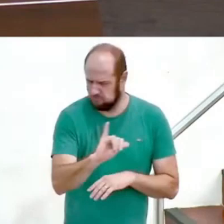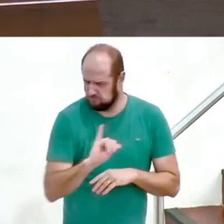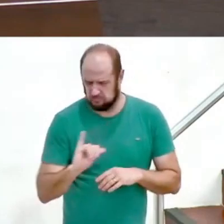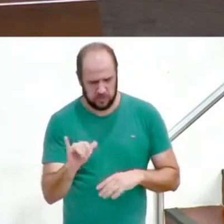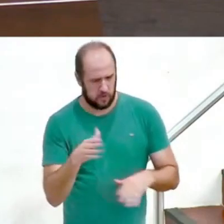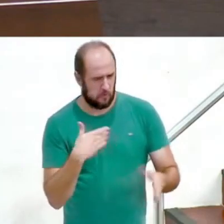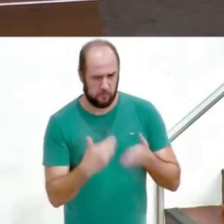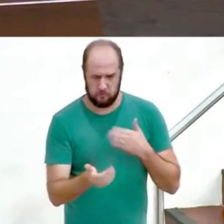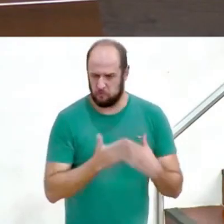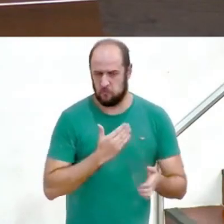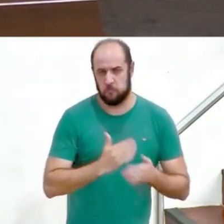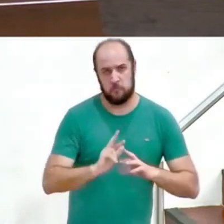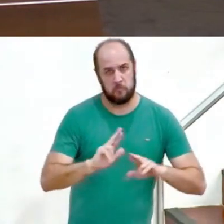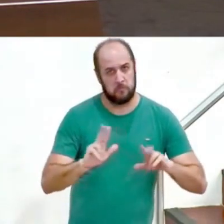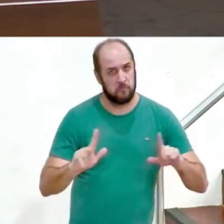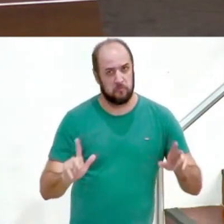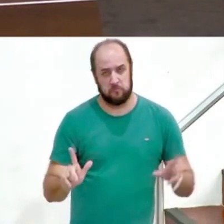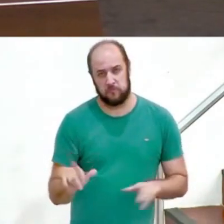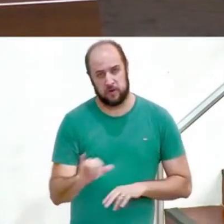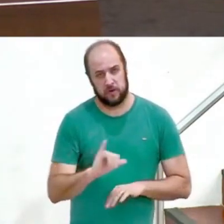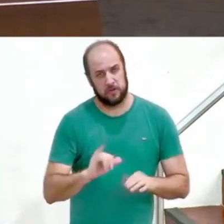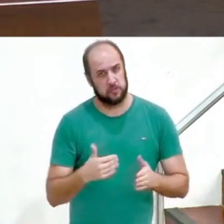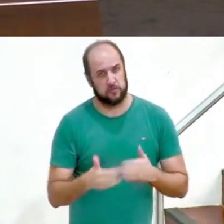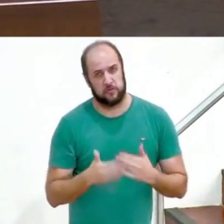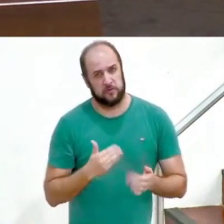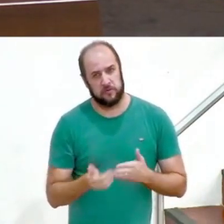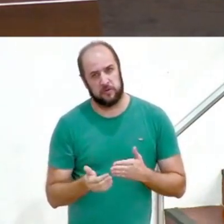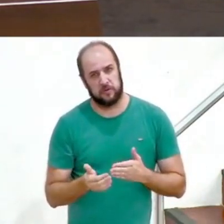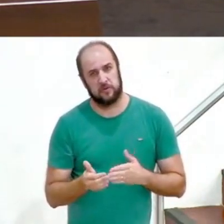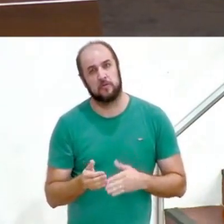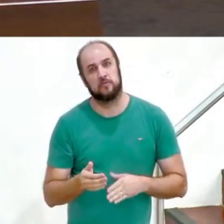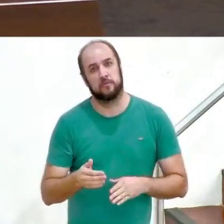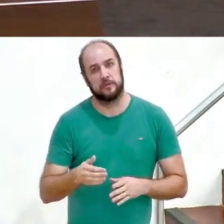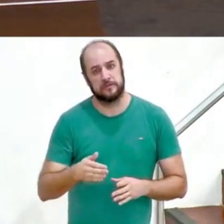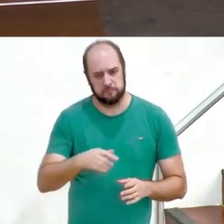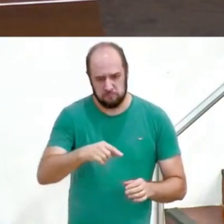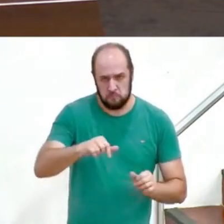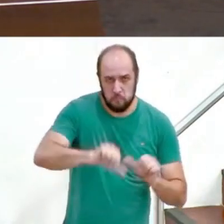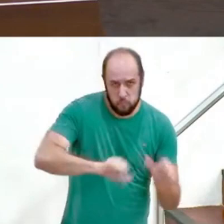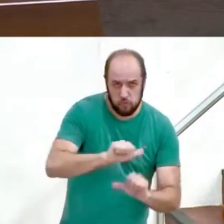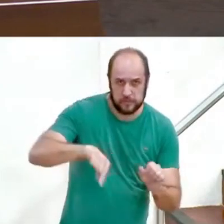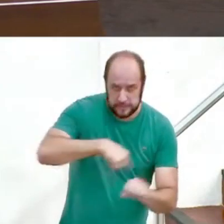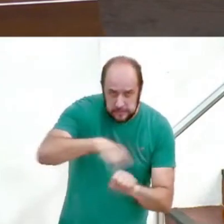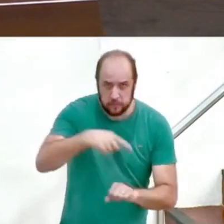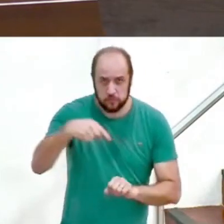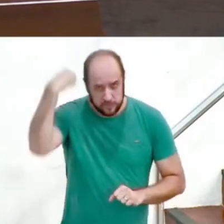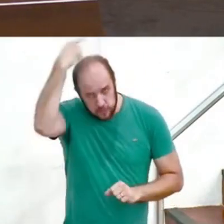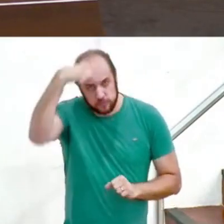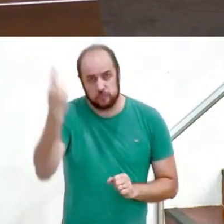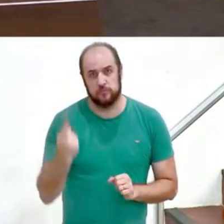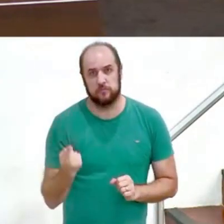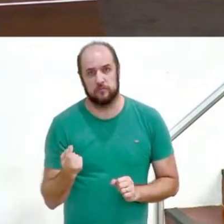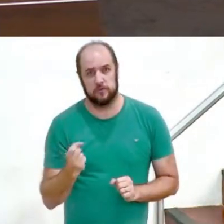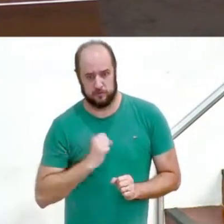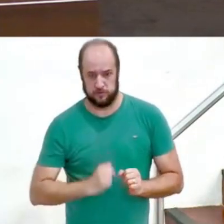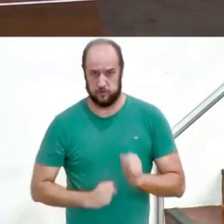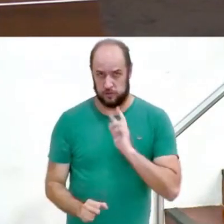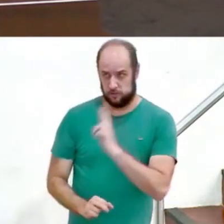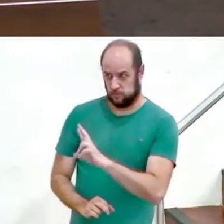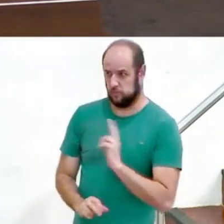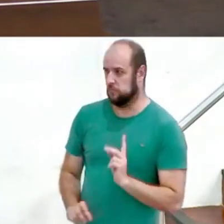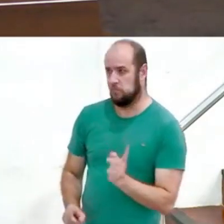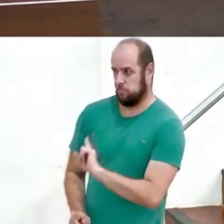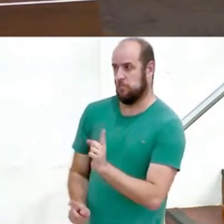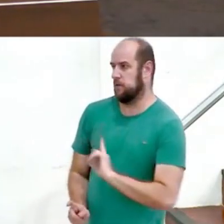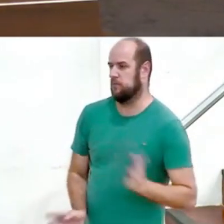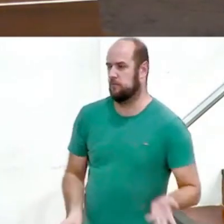em qualquer outro mantimento, isso ficará santificado? E os sacerdotes responderam: